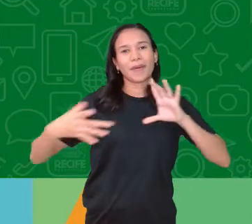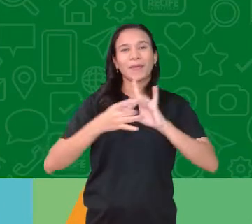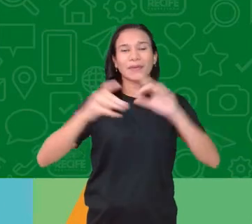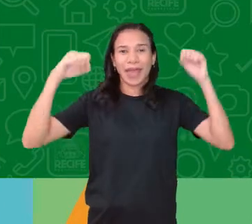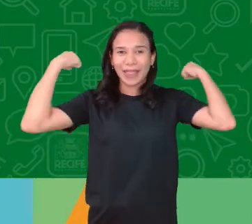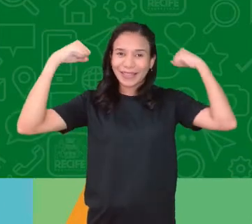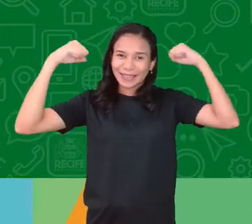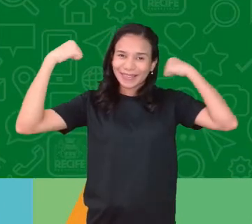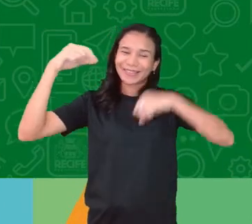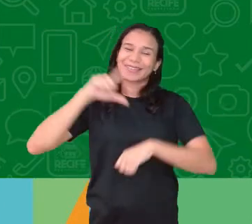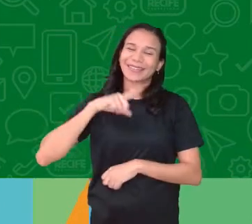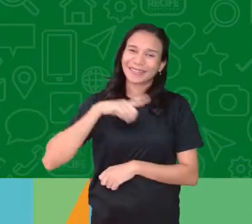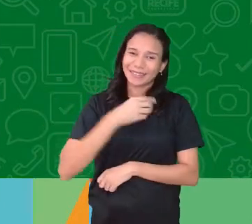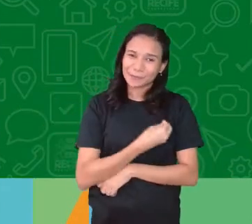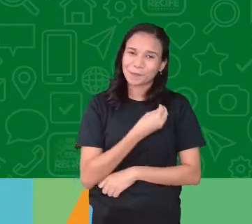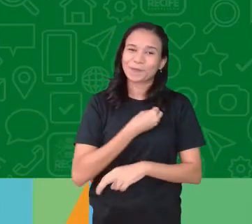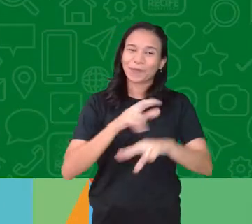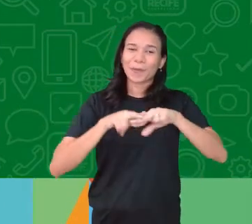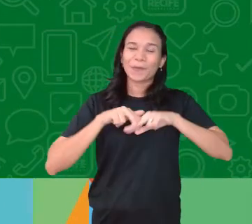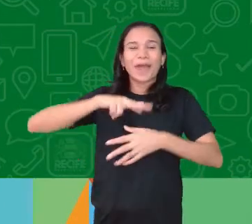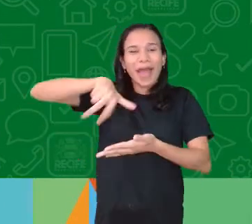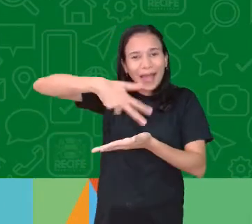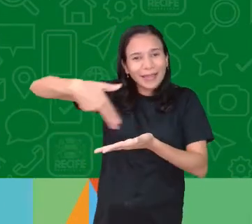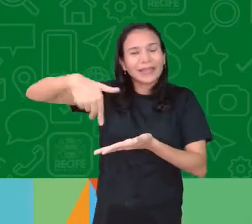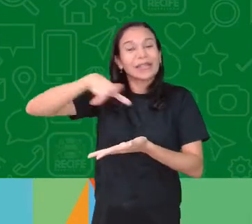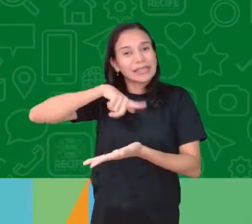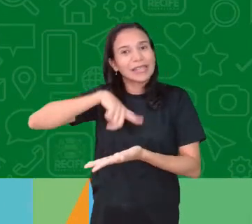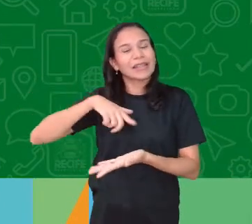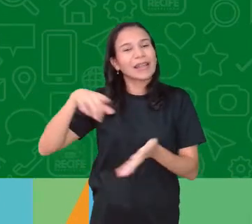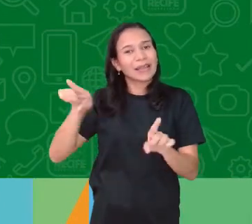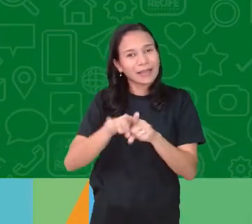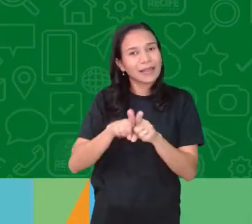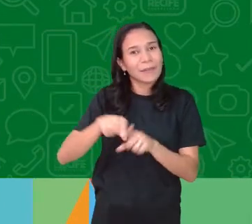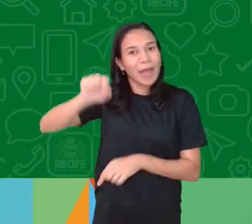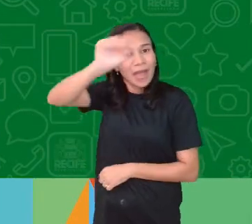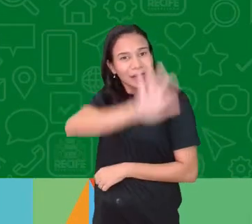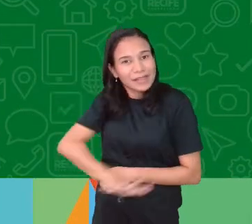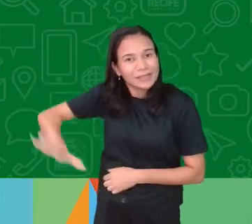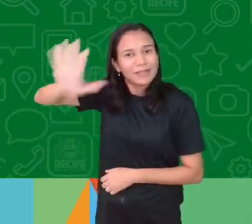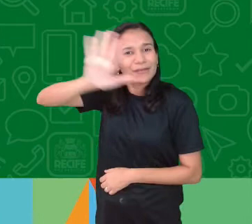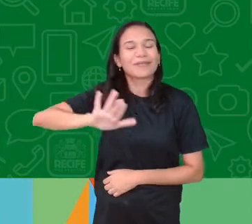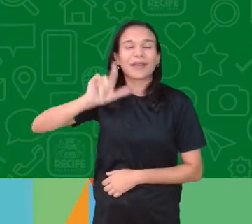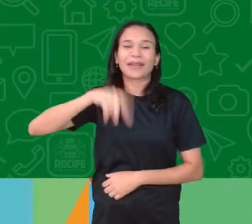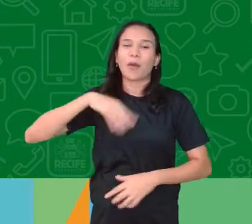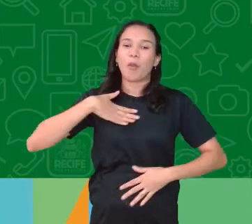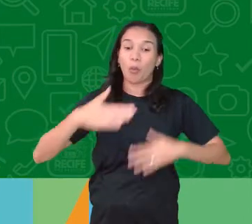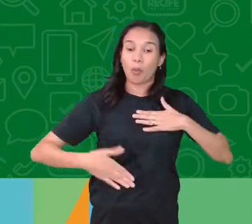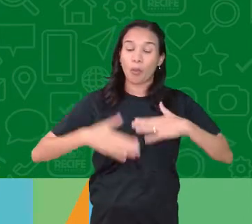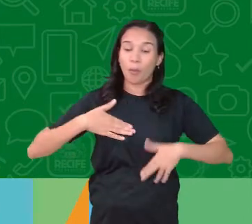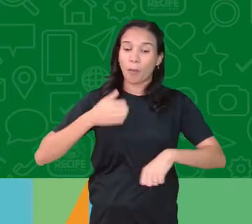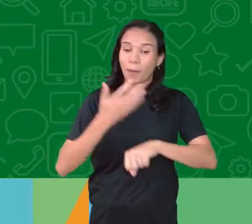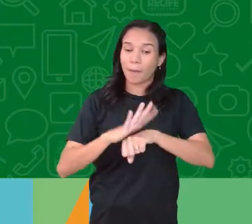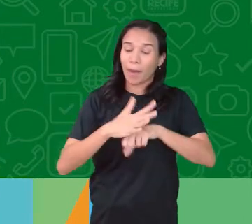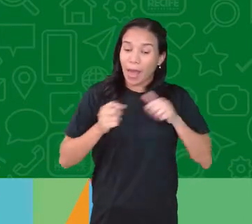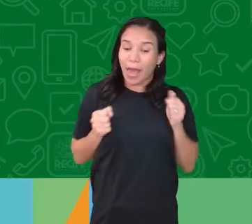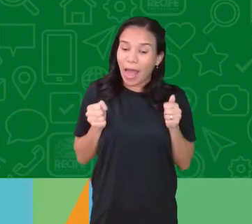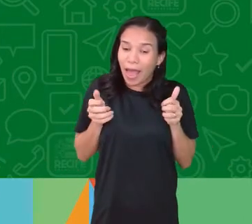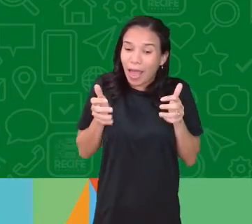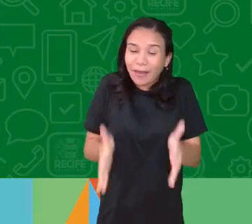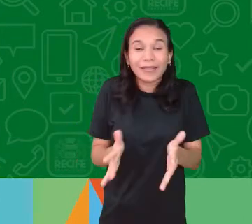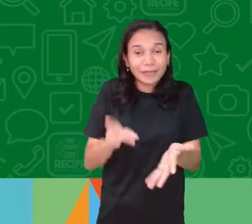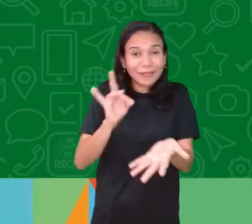física. Então, a dança também tem esse universo aí de uma linguagem corporal muito mais ativa, né?